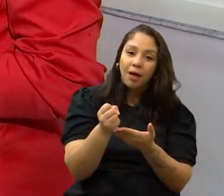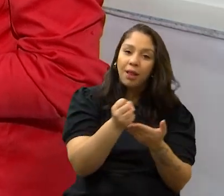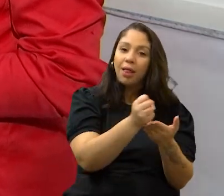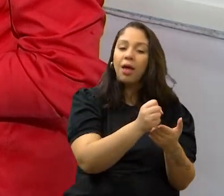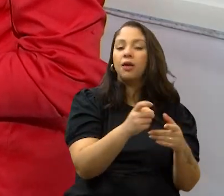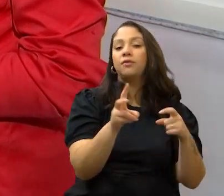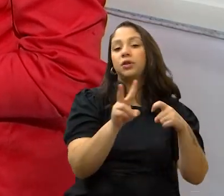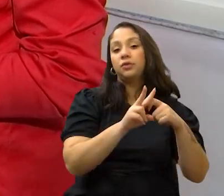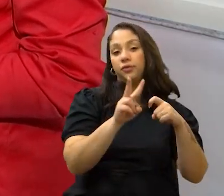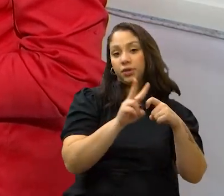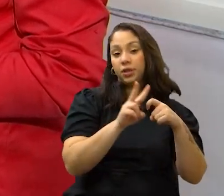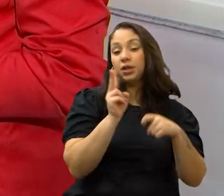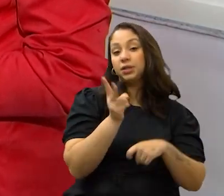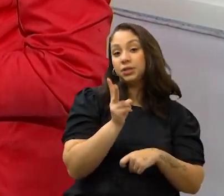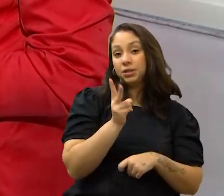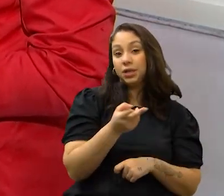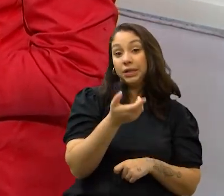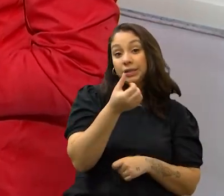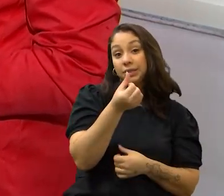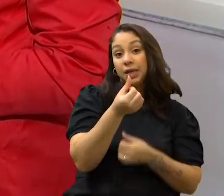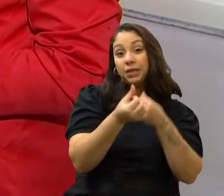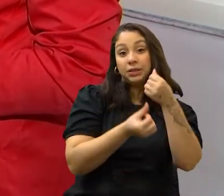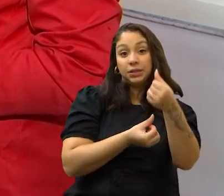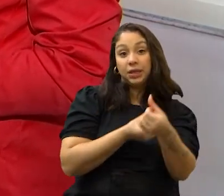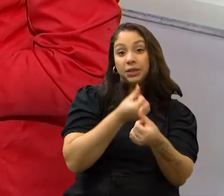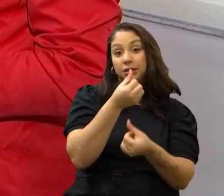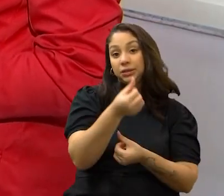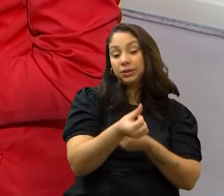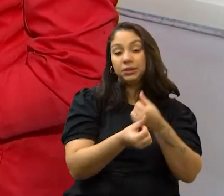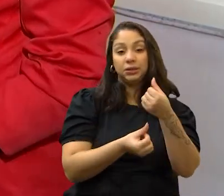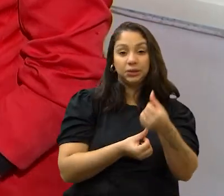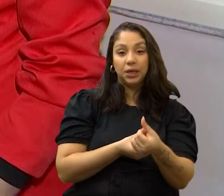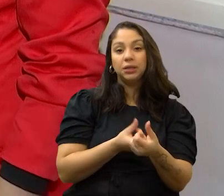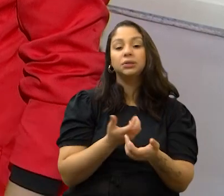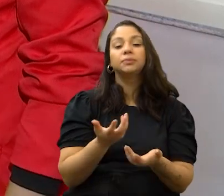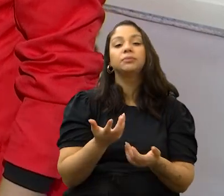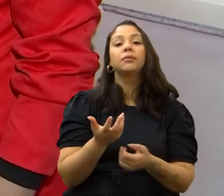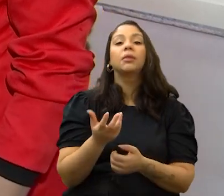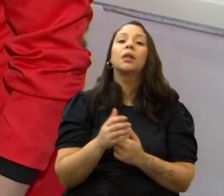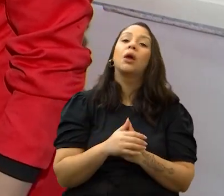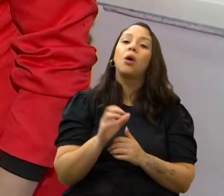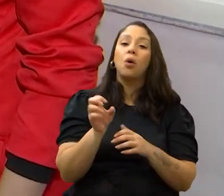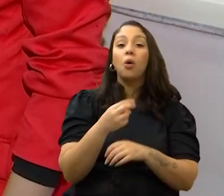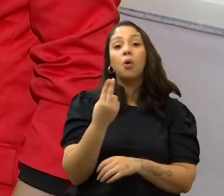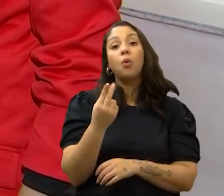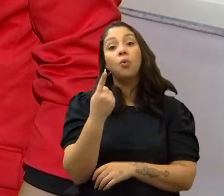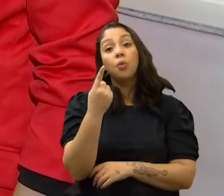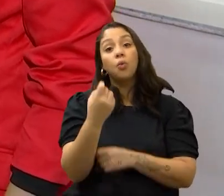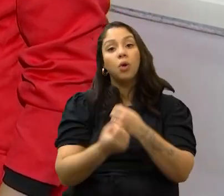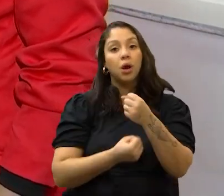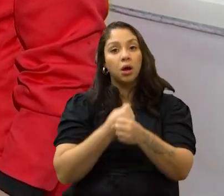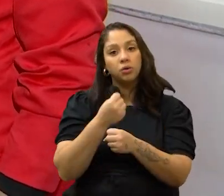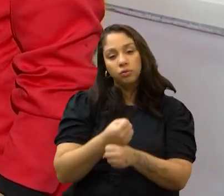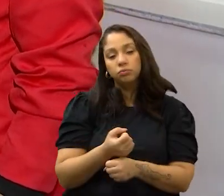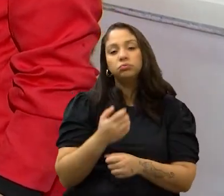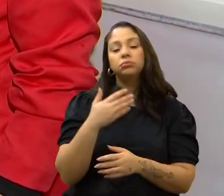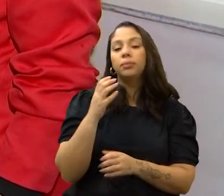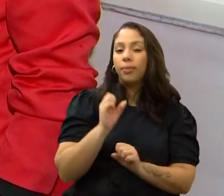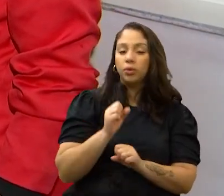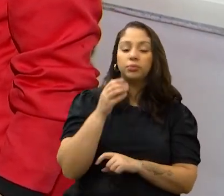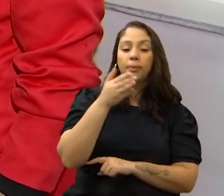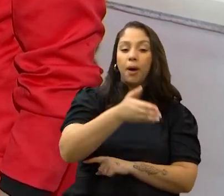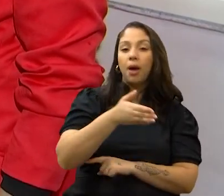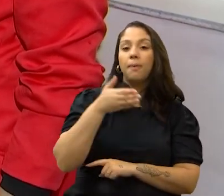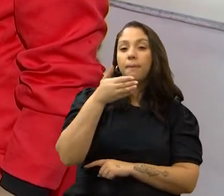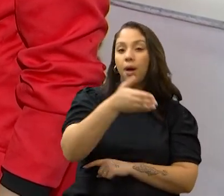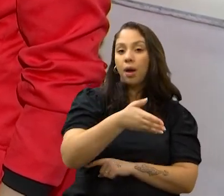check-up, né? A gente orienta essas consultas de check-up ser a cada 6 meses a 1 ano, de acordo com se o animal tem alguma coisa ou